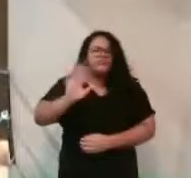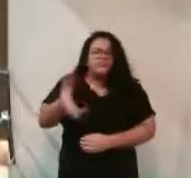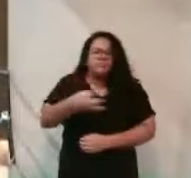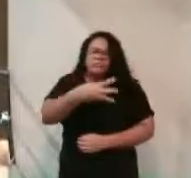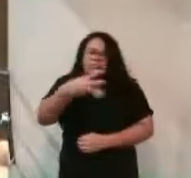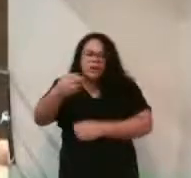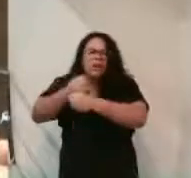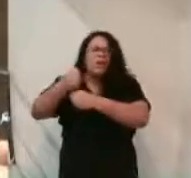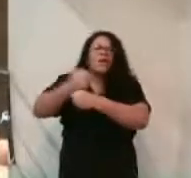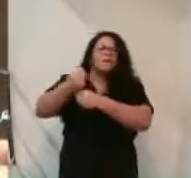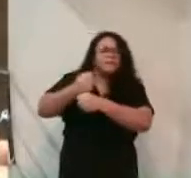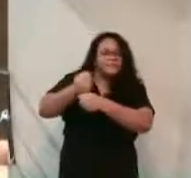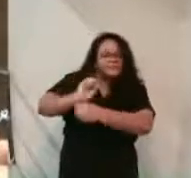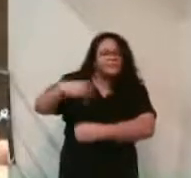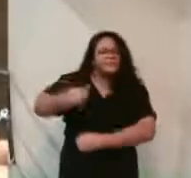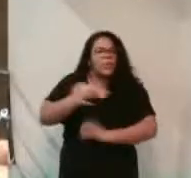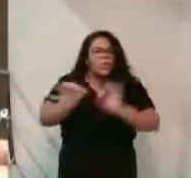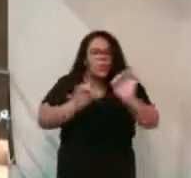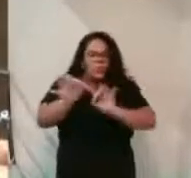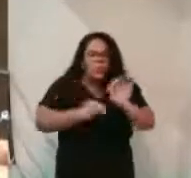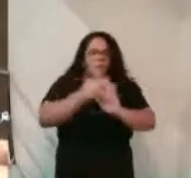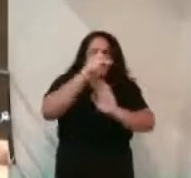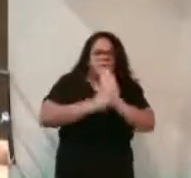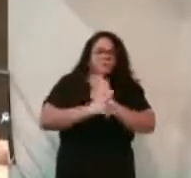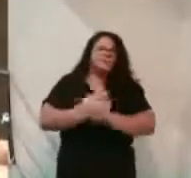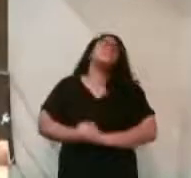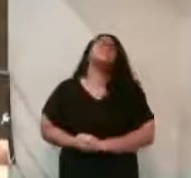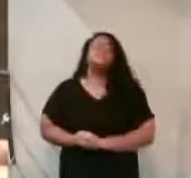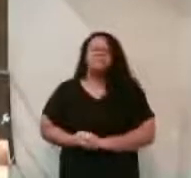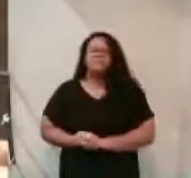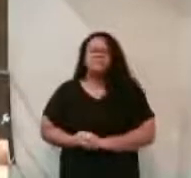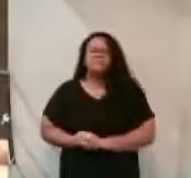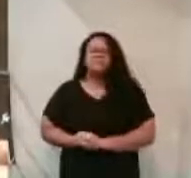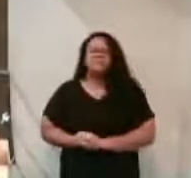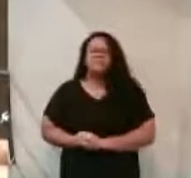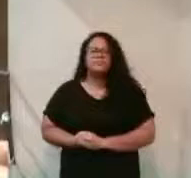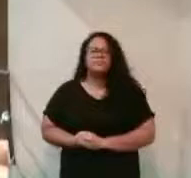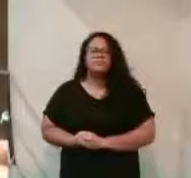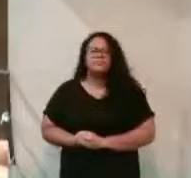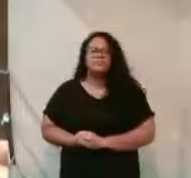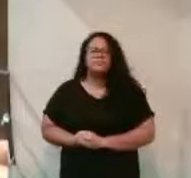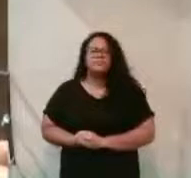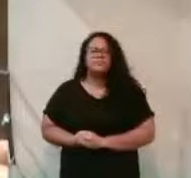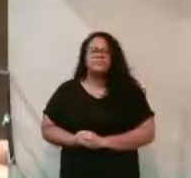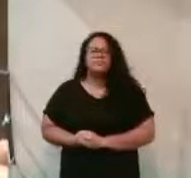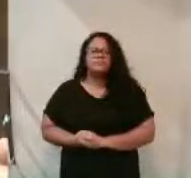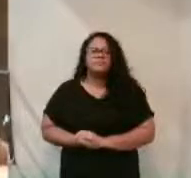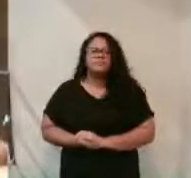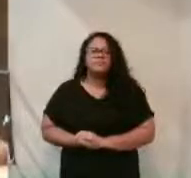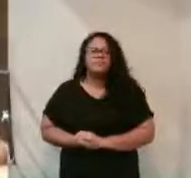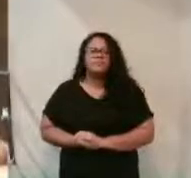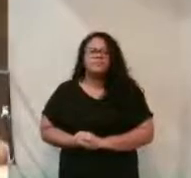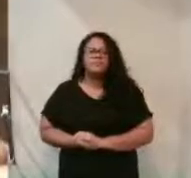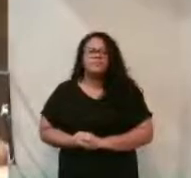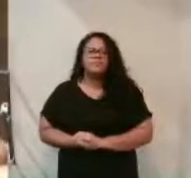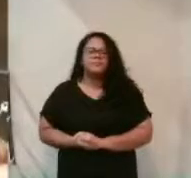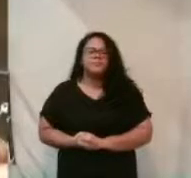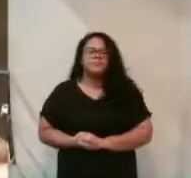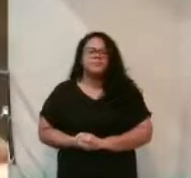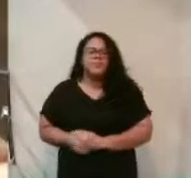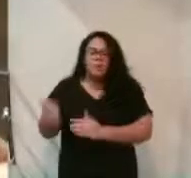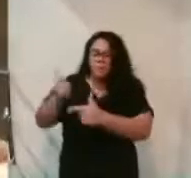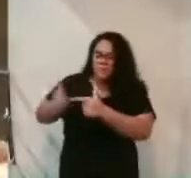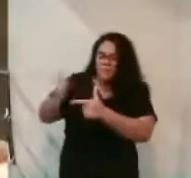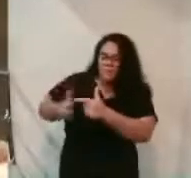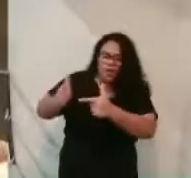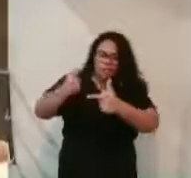não tenho conhecimento ambiental. Cada solução não pode ser idêntica à outra e também não pode ser resolvido